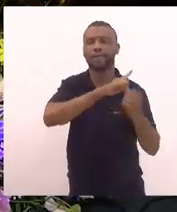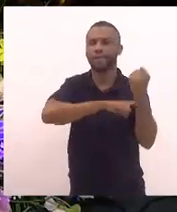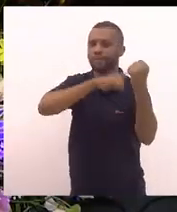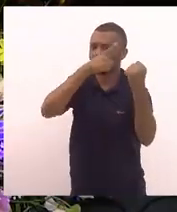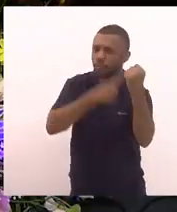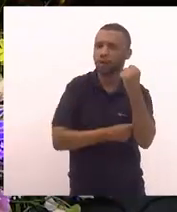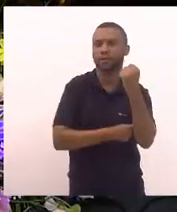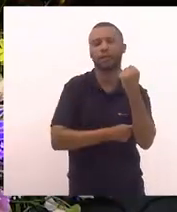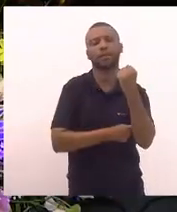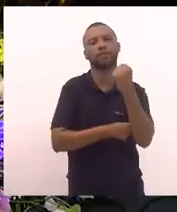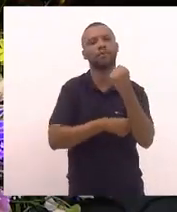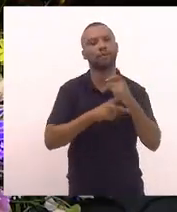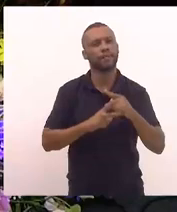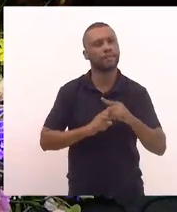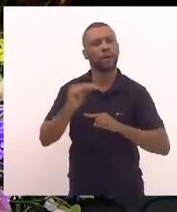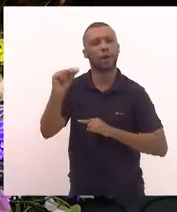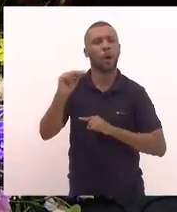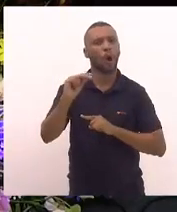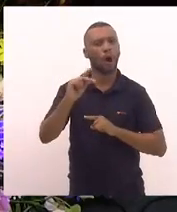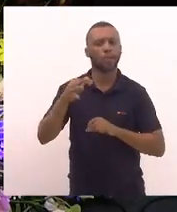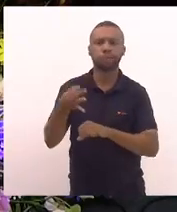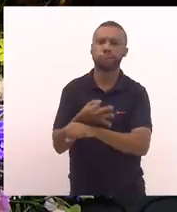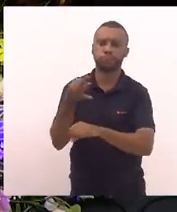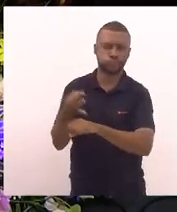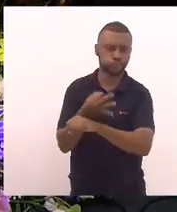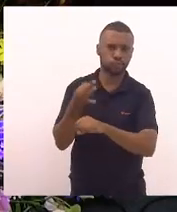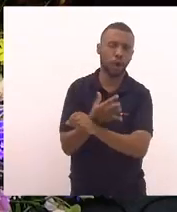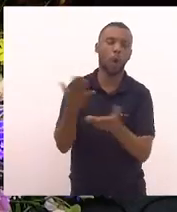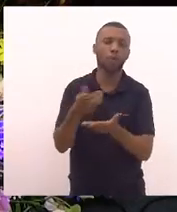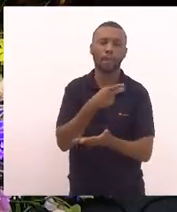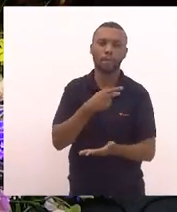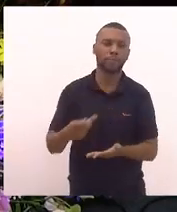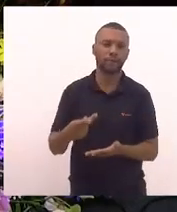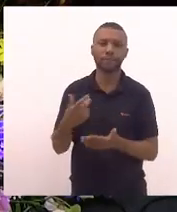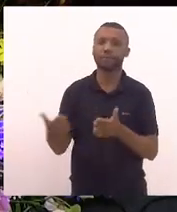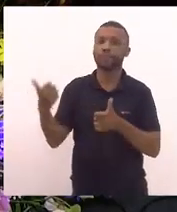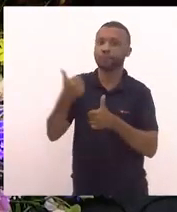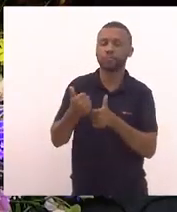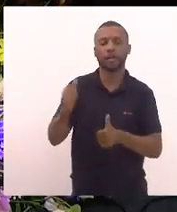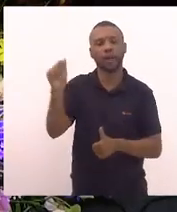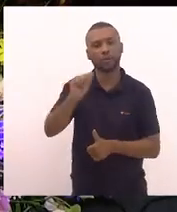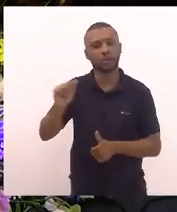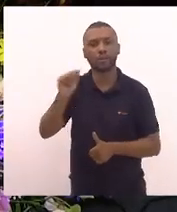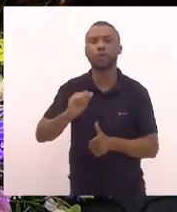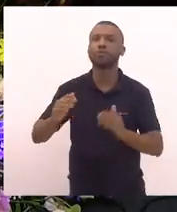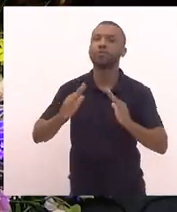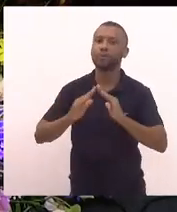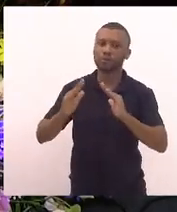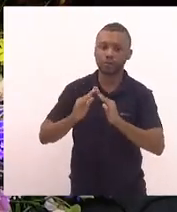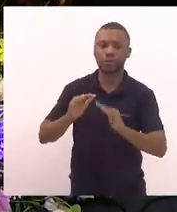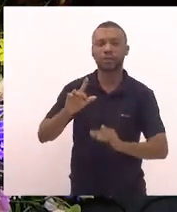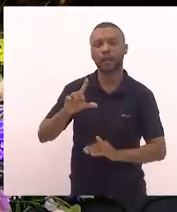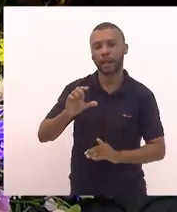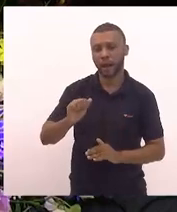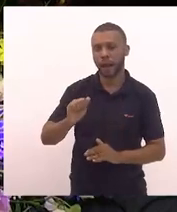se fortaleceu e ganhou resistência. Hoje é presidente interina da Associação de Moradores Laboriô na comunidade